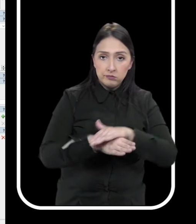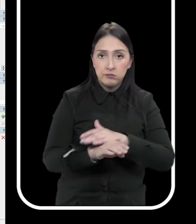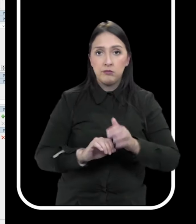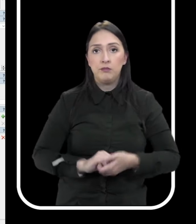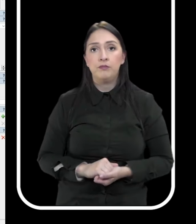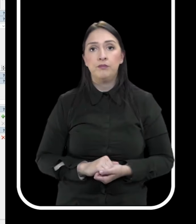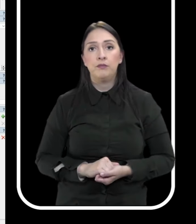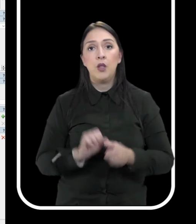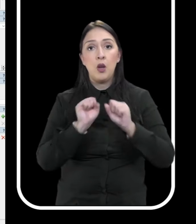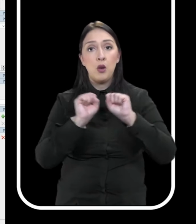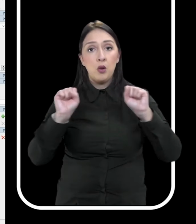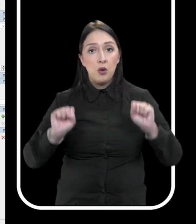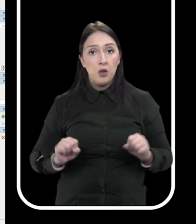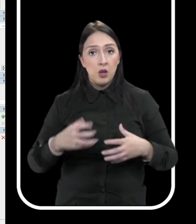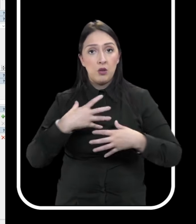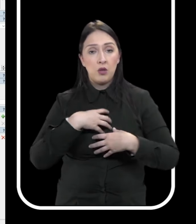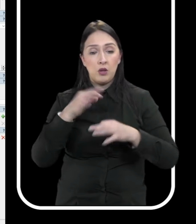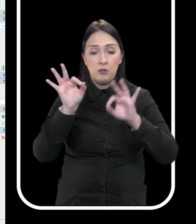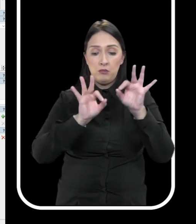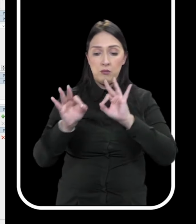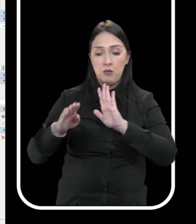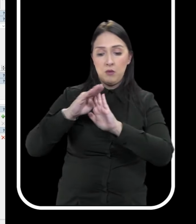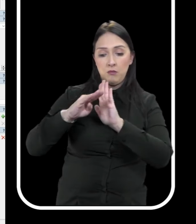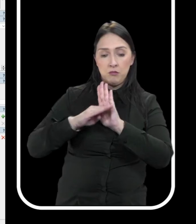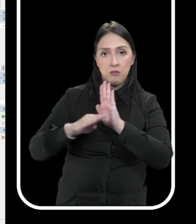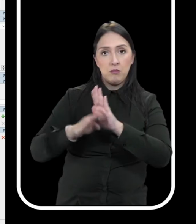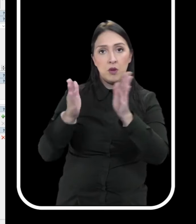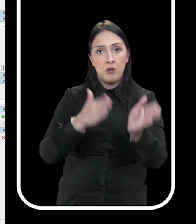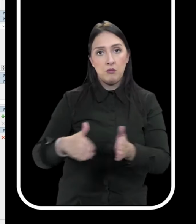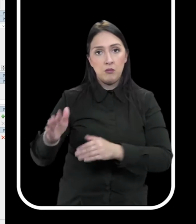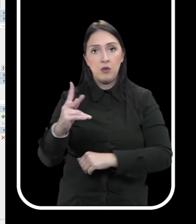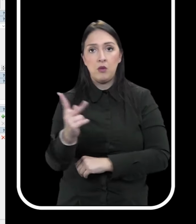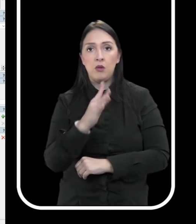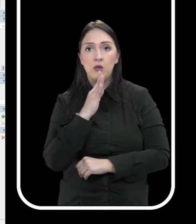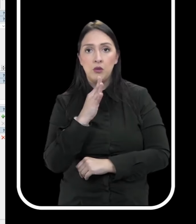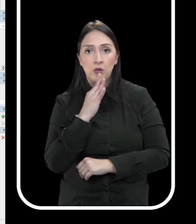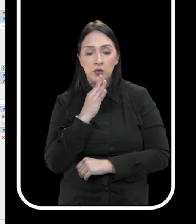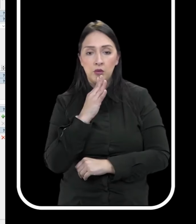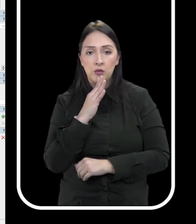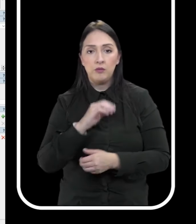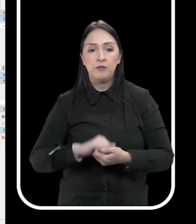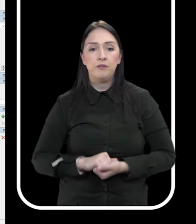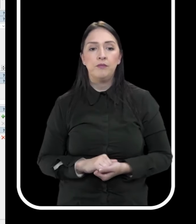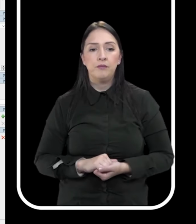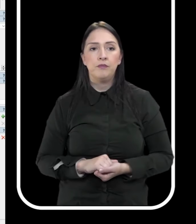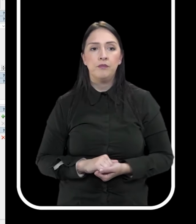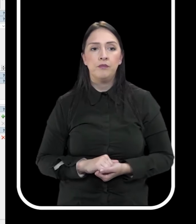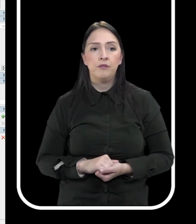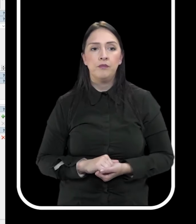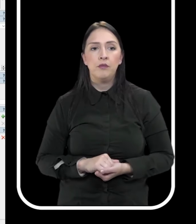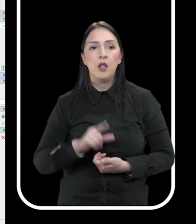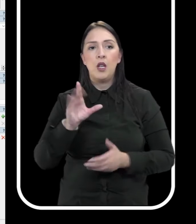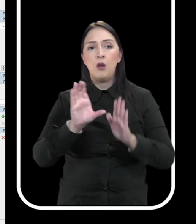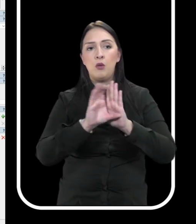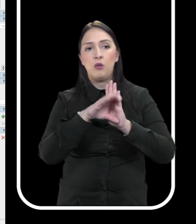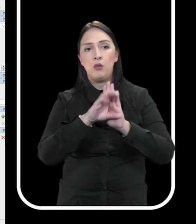um sistema, uma forma de programação de produção que nós conhecemos como just in case, que é o conceito